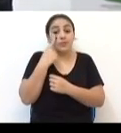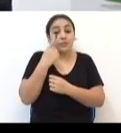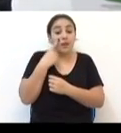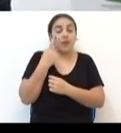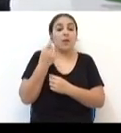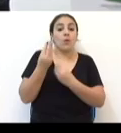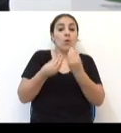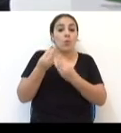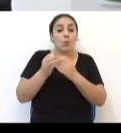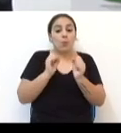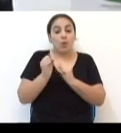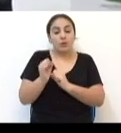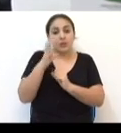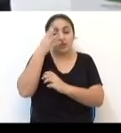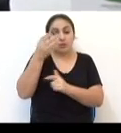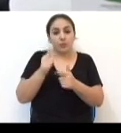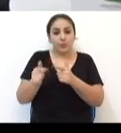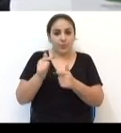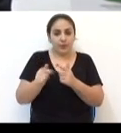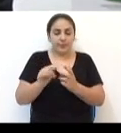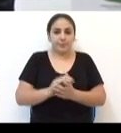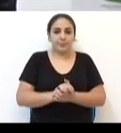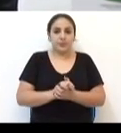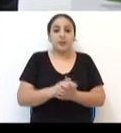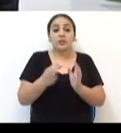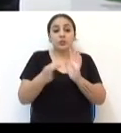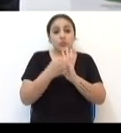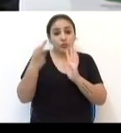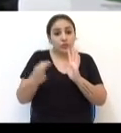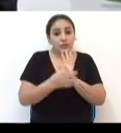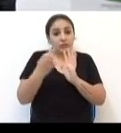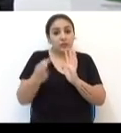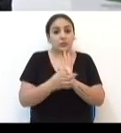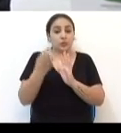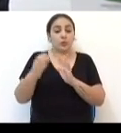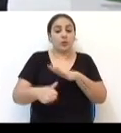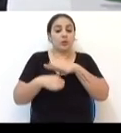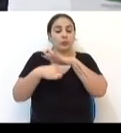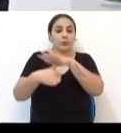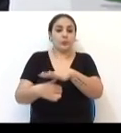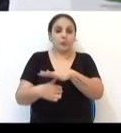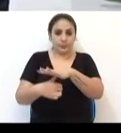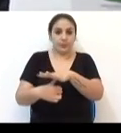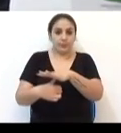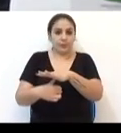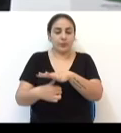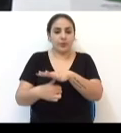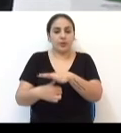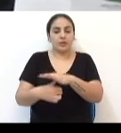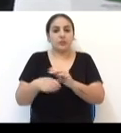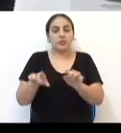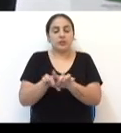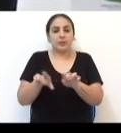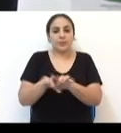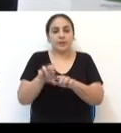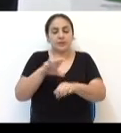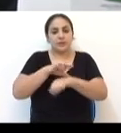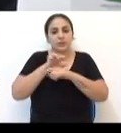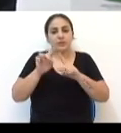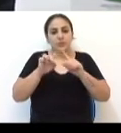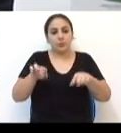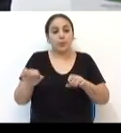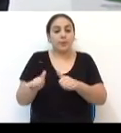alternativas, aí sim, sugerindo aos poderes constituídos, sugerindo aos órgãos de segurança pública, uma